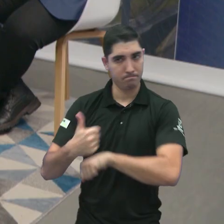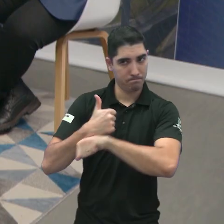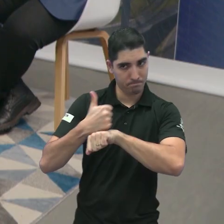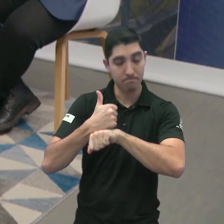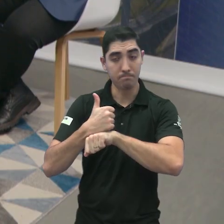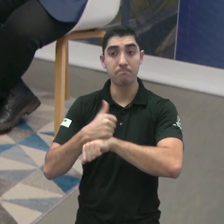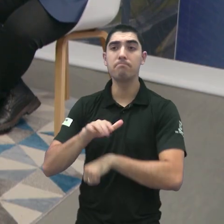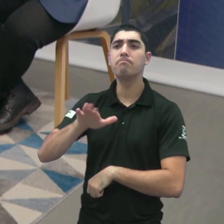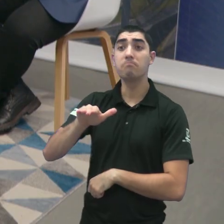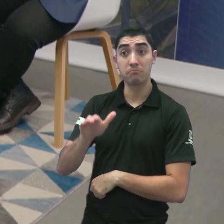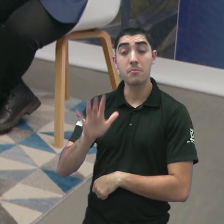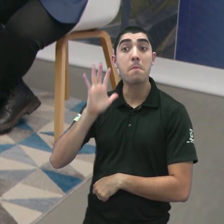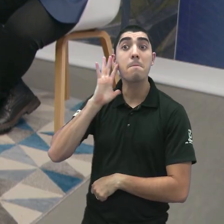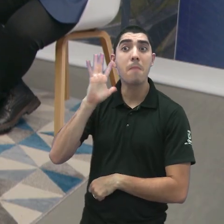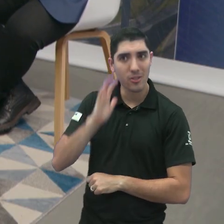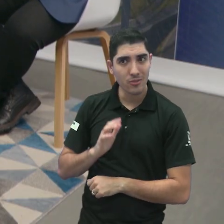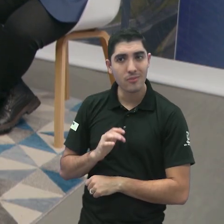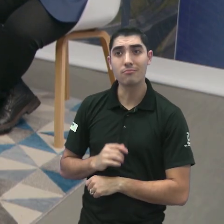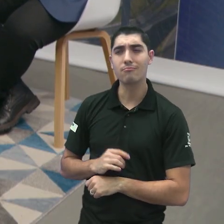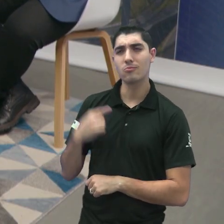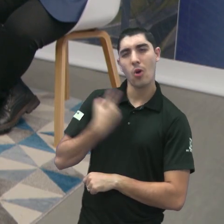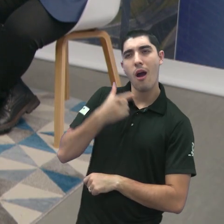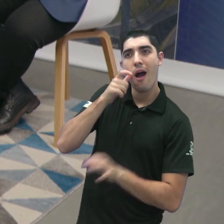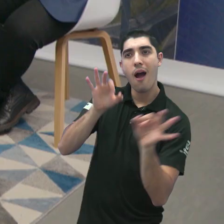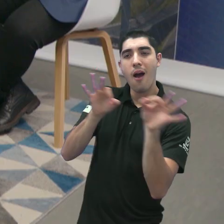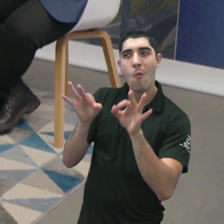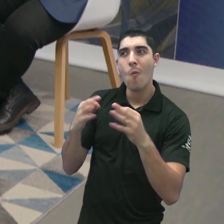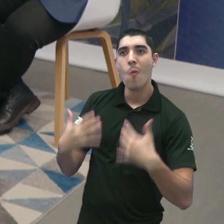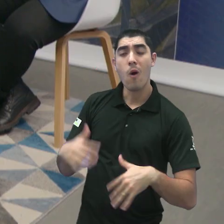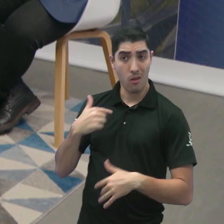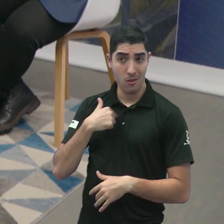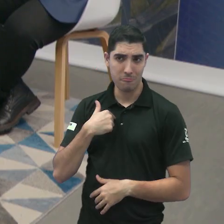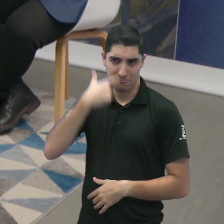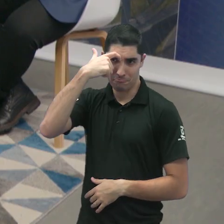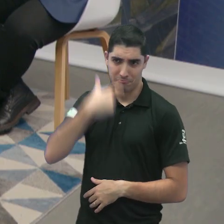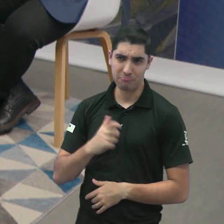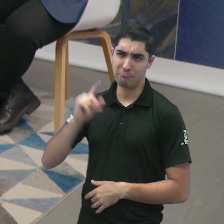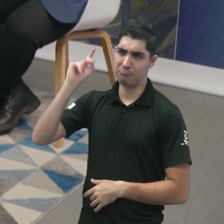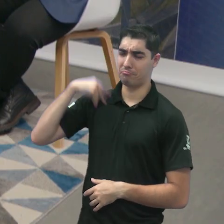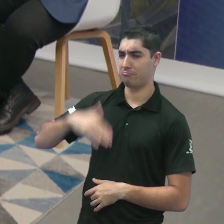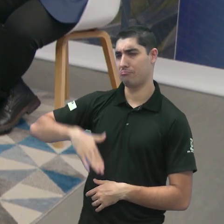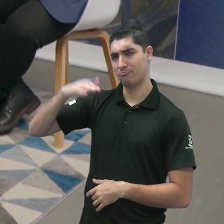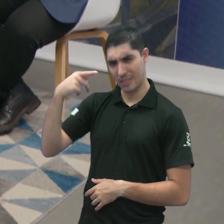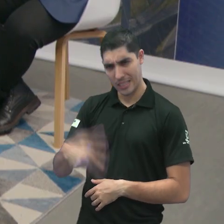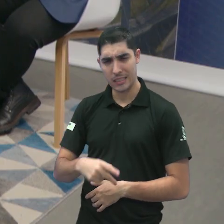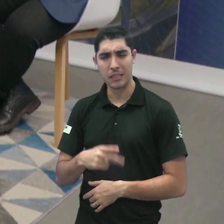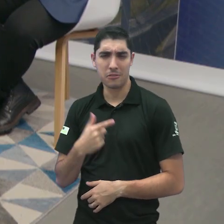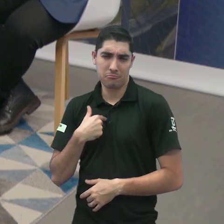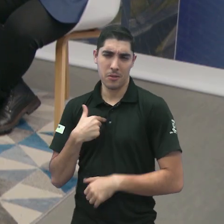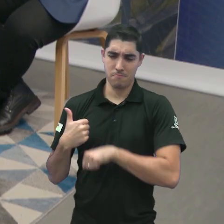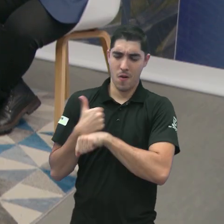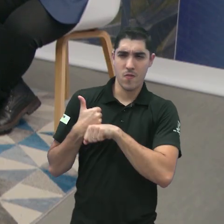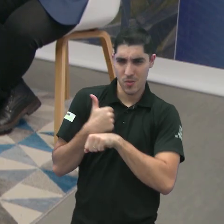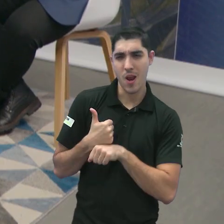Gente, seria um sonho, né? A gente estava assistindo e comentando aqui. Eu, desde que me conheço por gente, assim, no jornalismo,